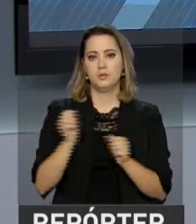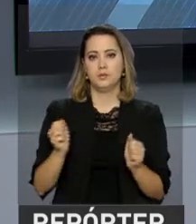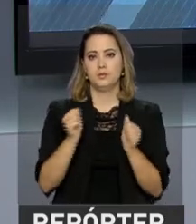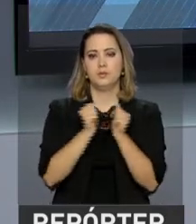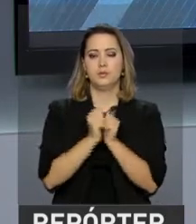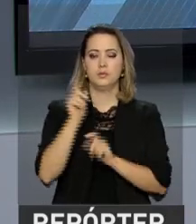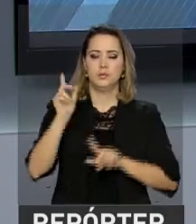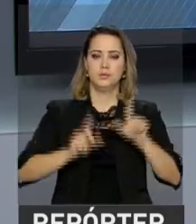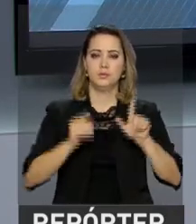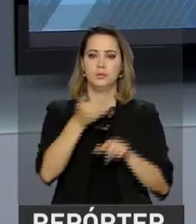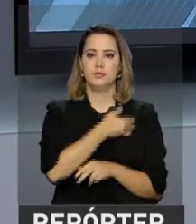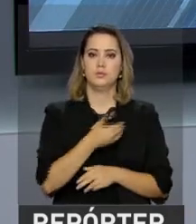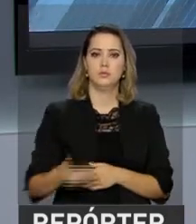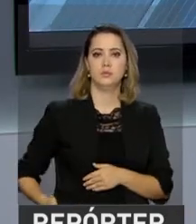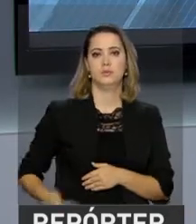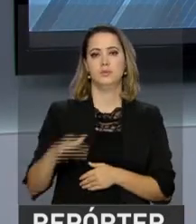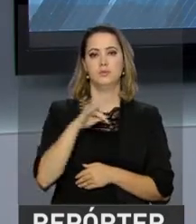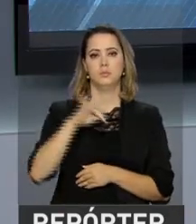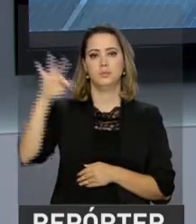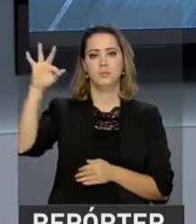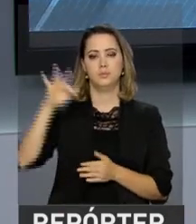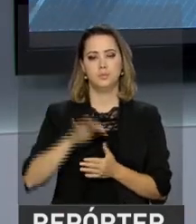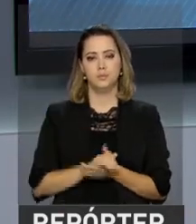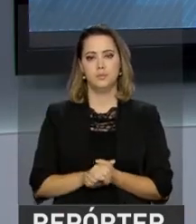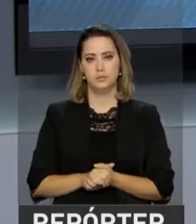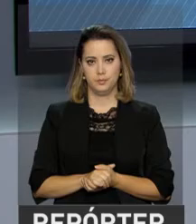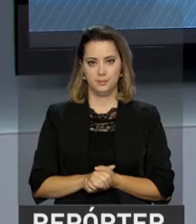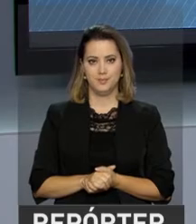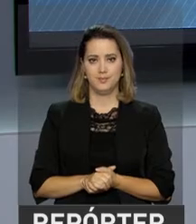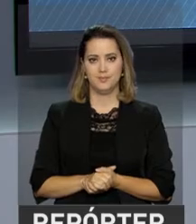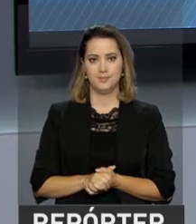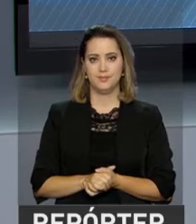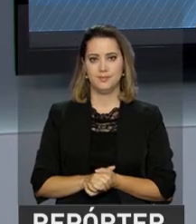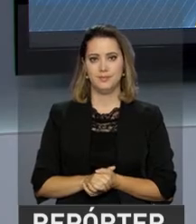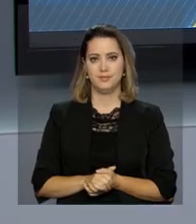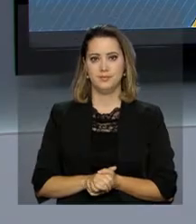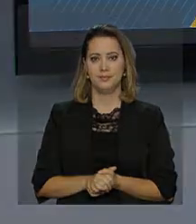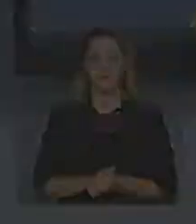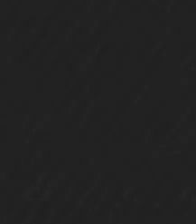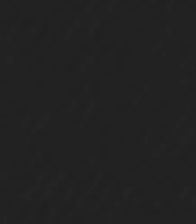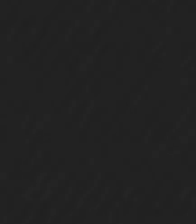você e continue com a gente aqui na nbr a tv do governo federal